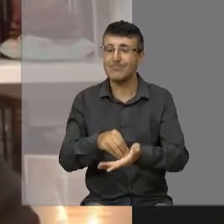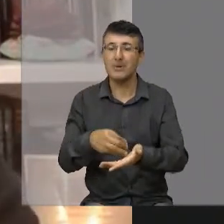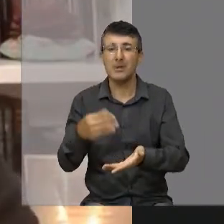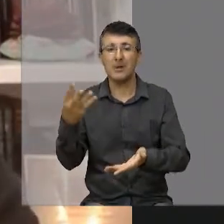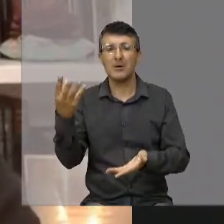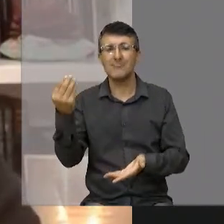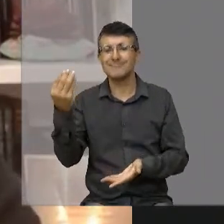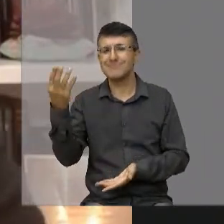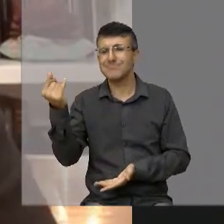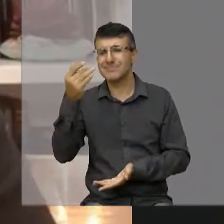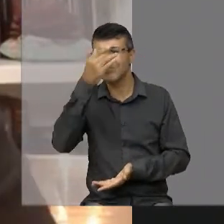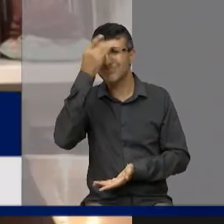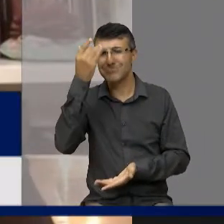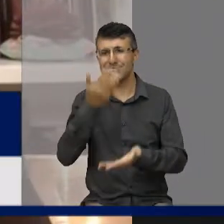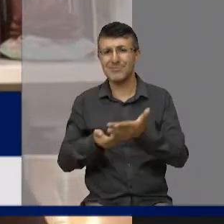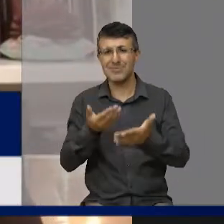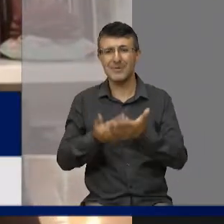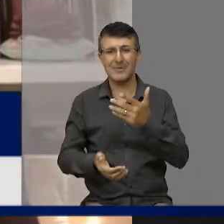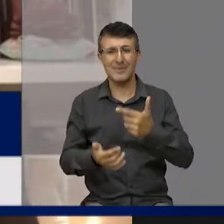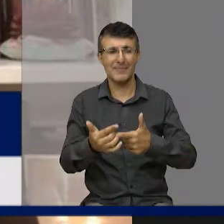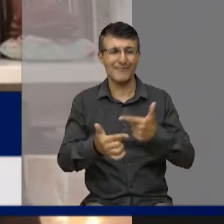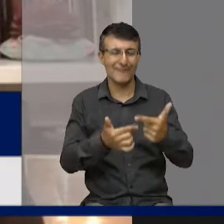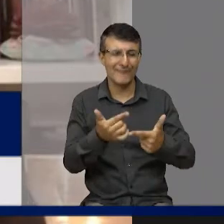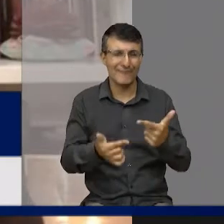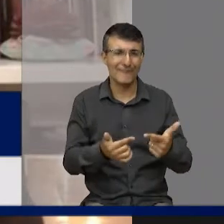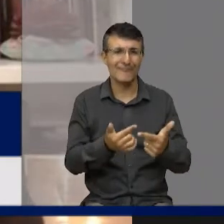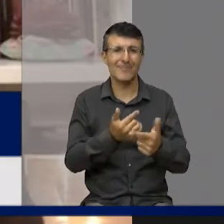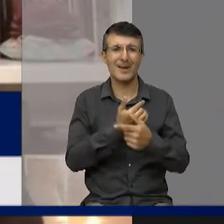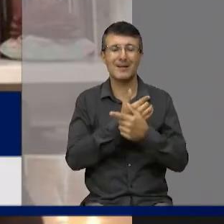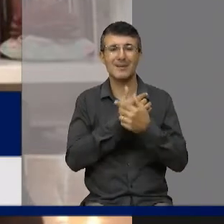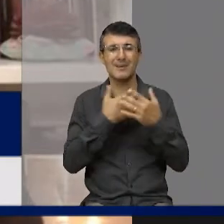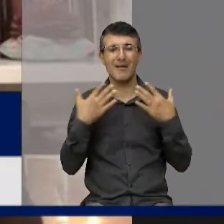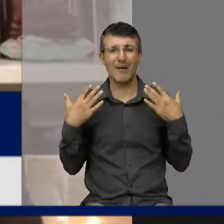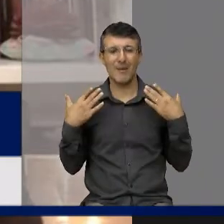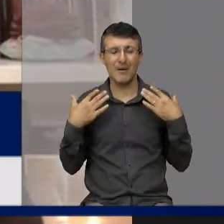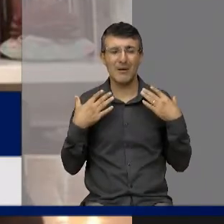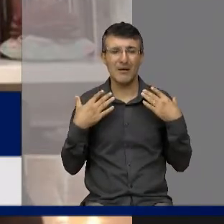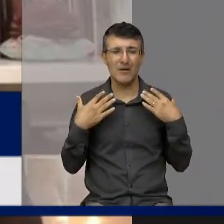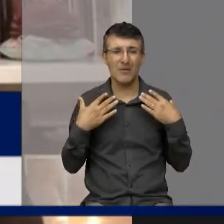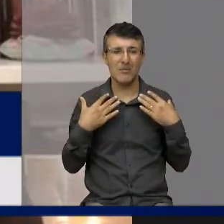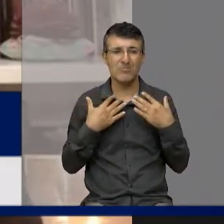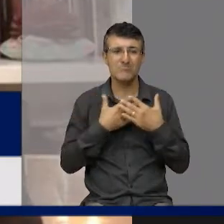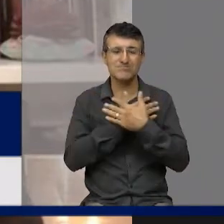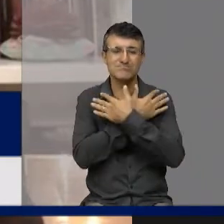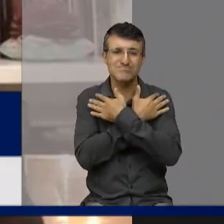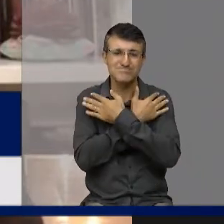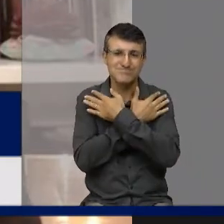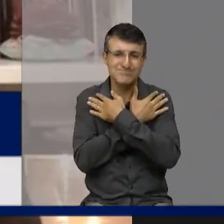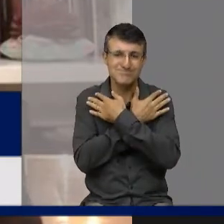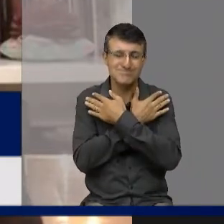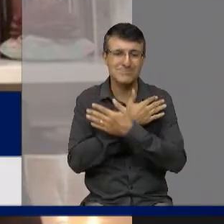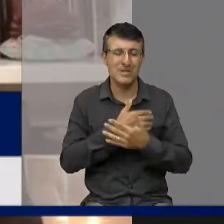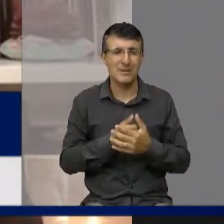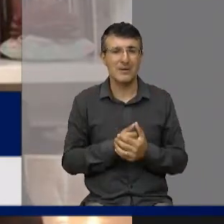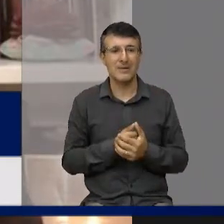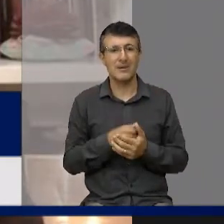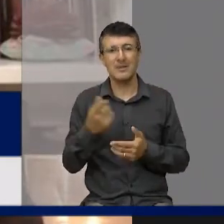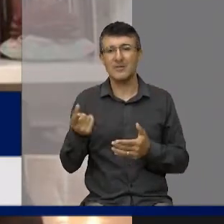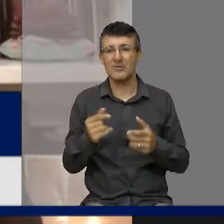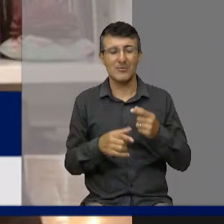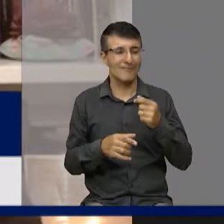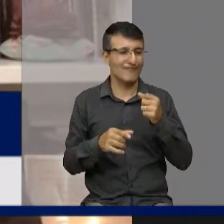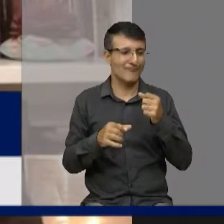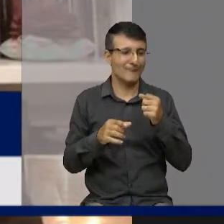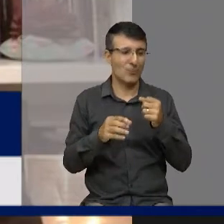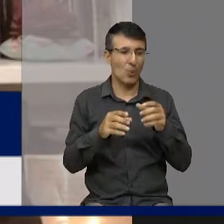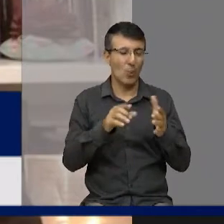empregos, né? E aí elas não têm como sustentar. Então, não vai ser só uma medida protetiva que vai resolver, né? A gente precisa de muito,